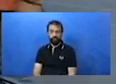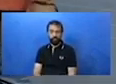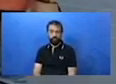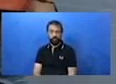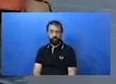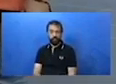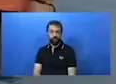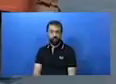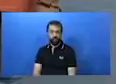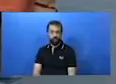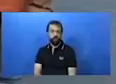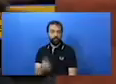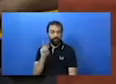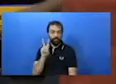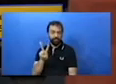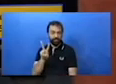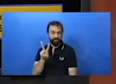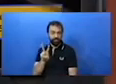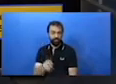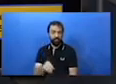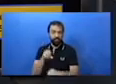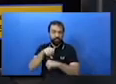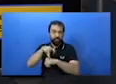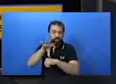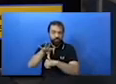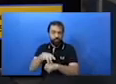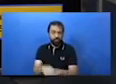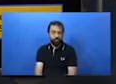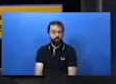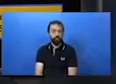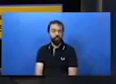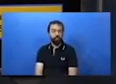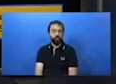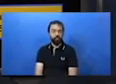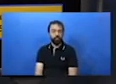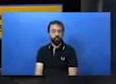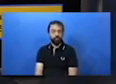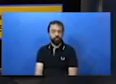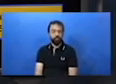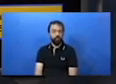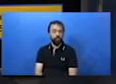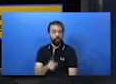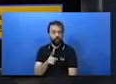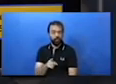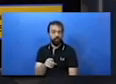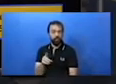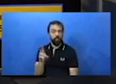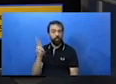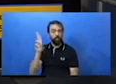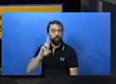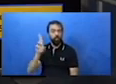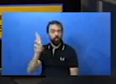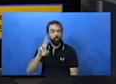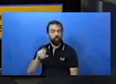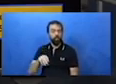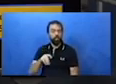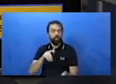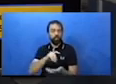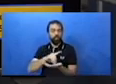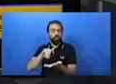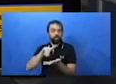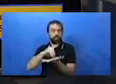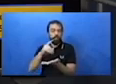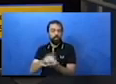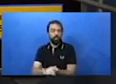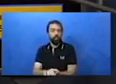bom? 2, olha a diquinha também para resolver o exercício 2. Você pode usar um dicionário ou acessar o